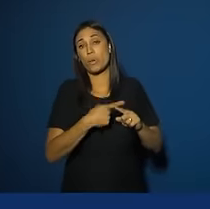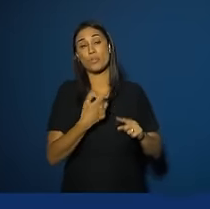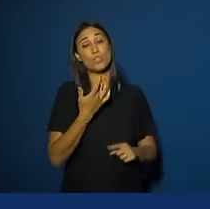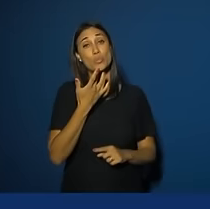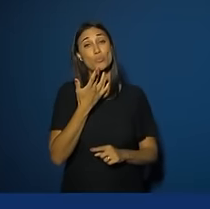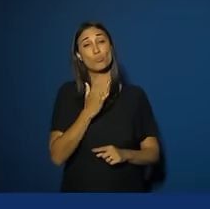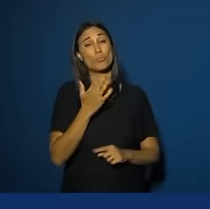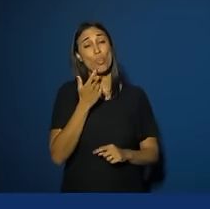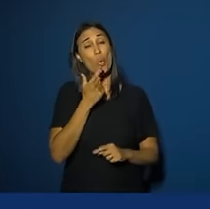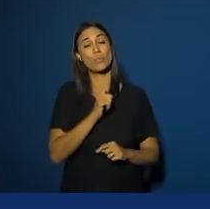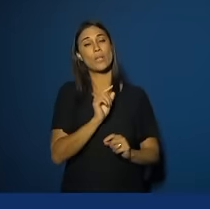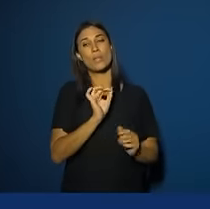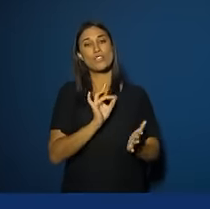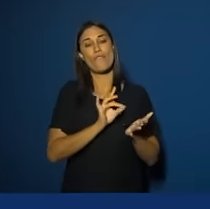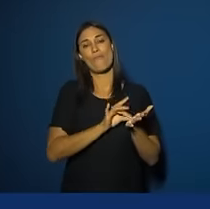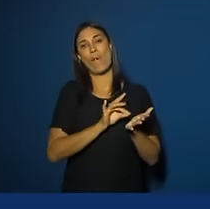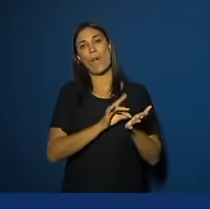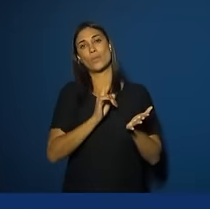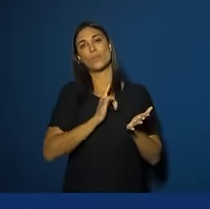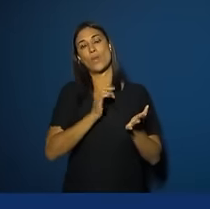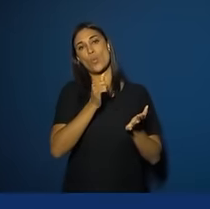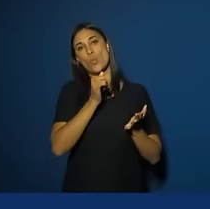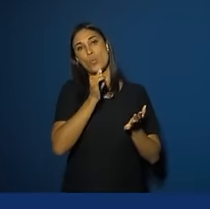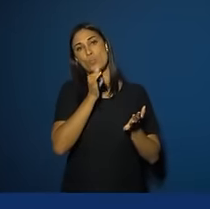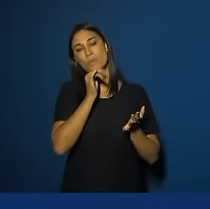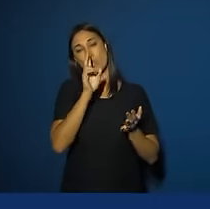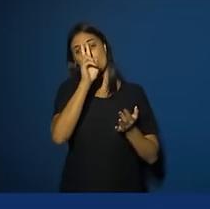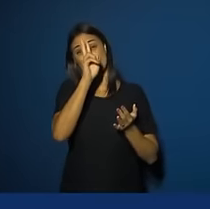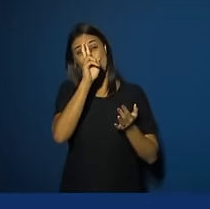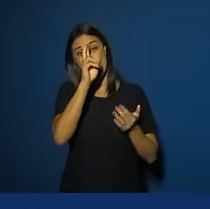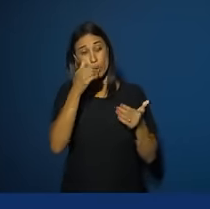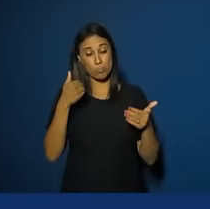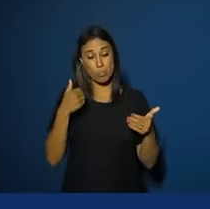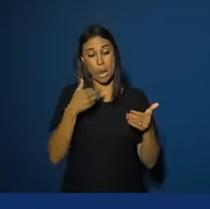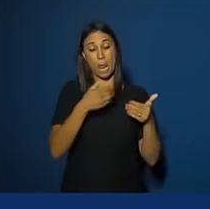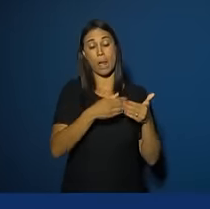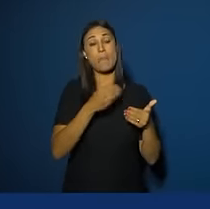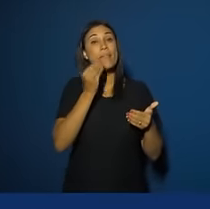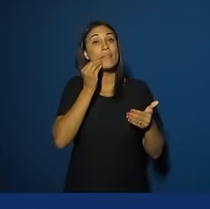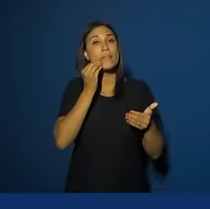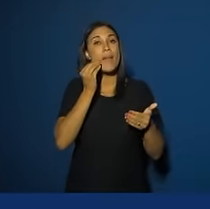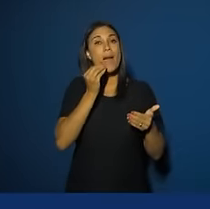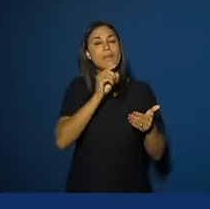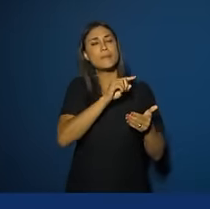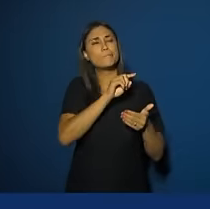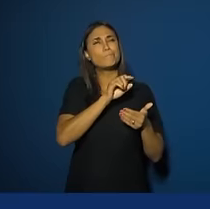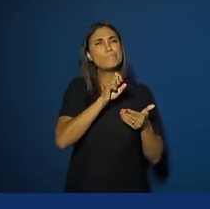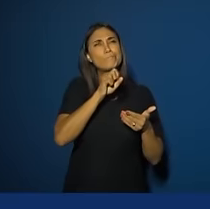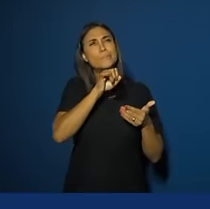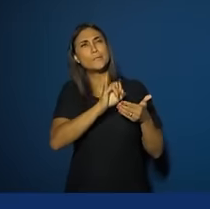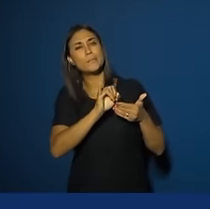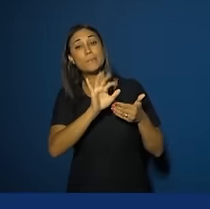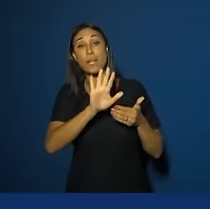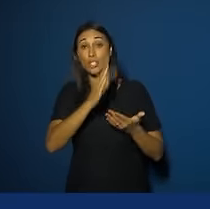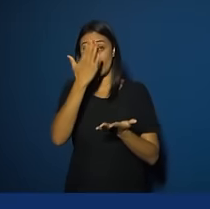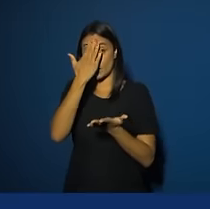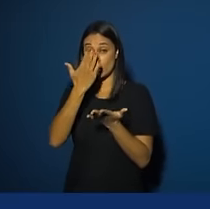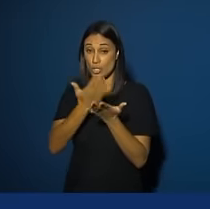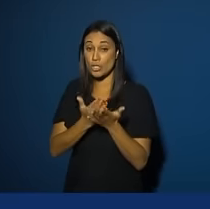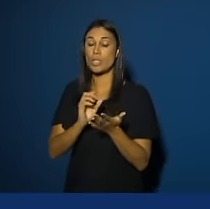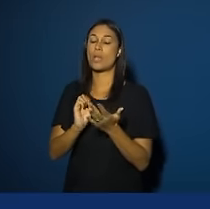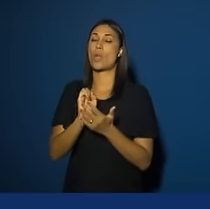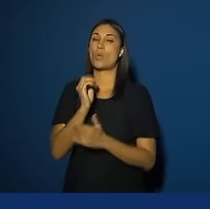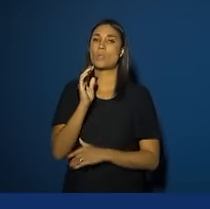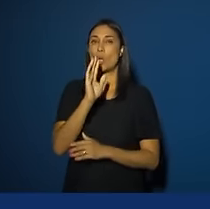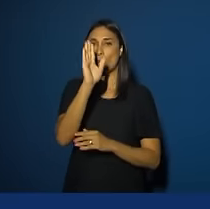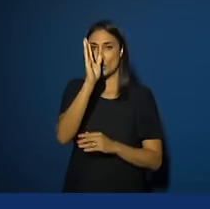consegue, de fato, ter um histórico para testar essa hipótese. A gente acredita que aconteceu alguma coisa no